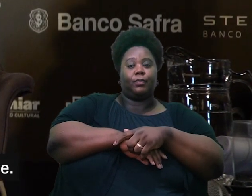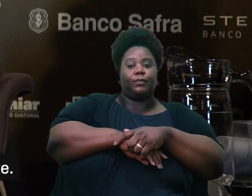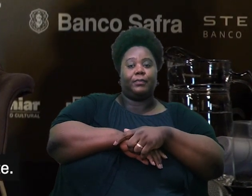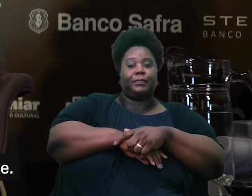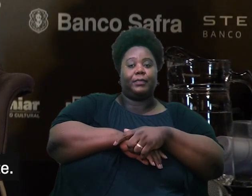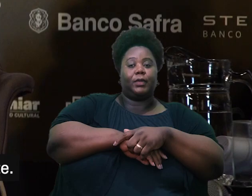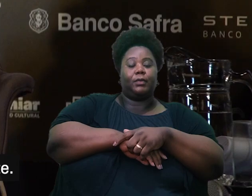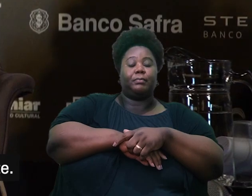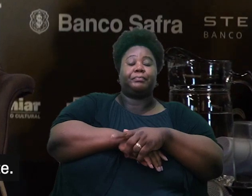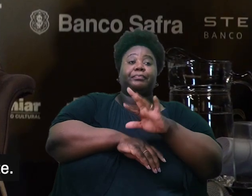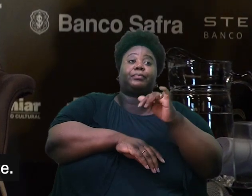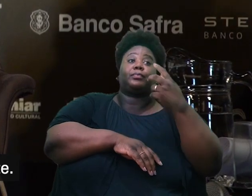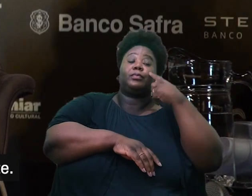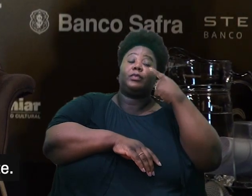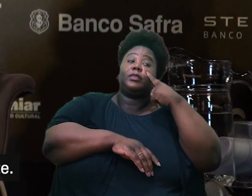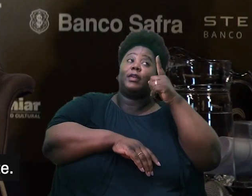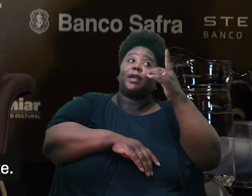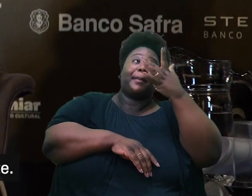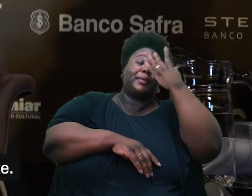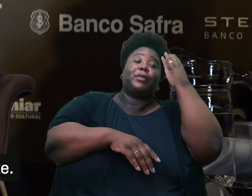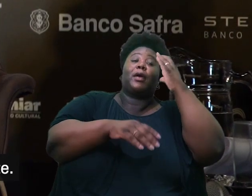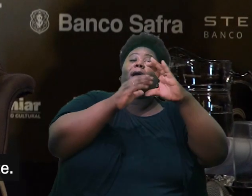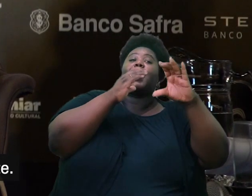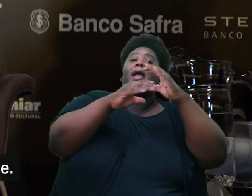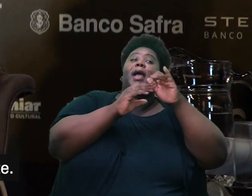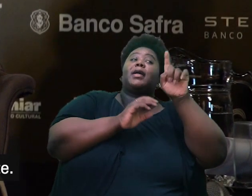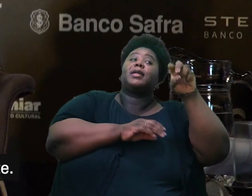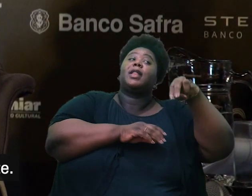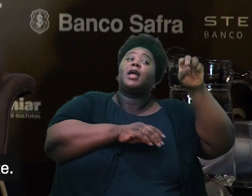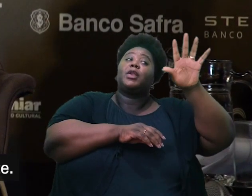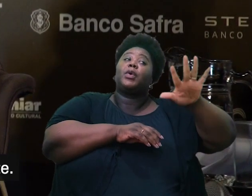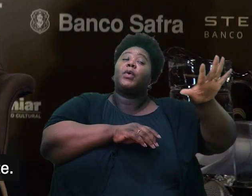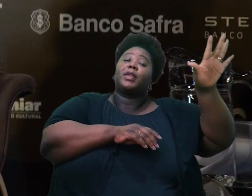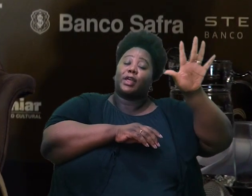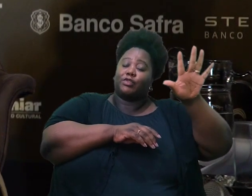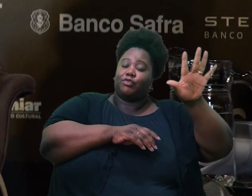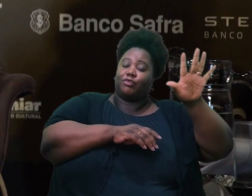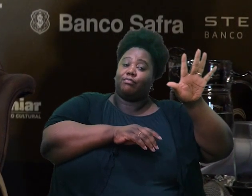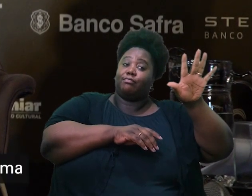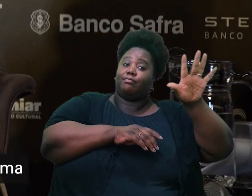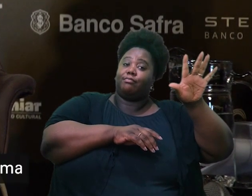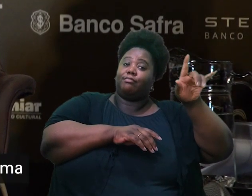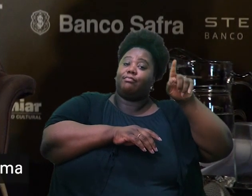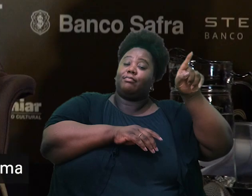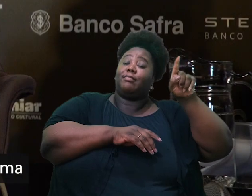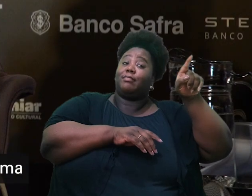Né? Vai ouvir um cantador do Nordeste, né?